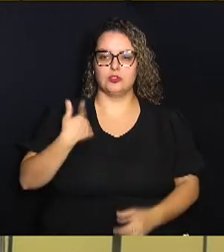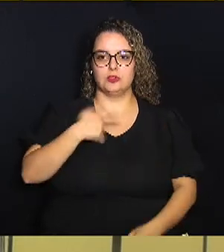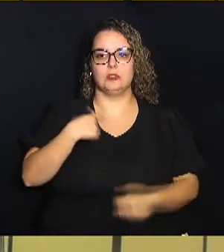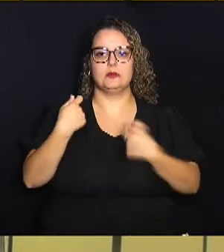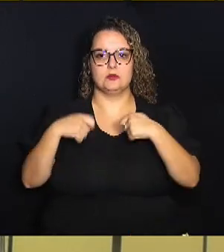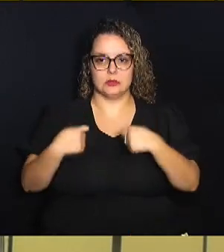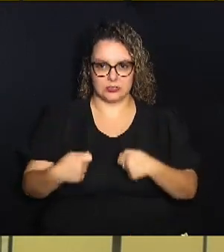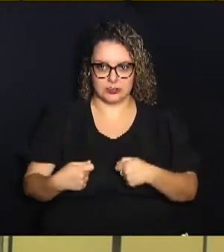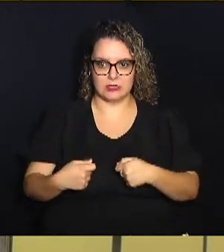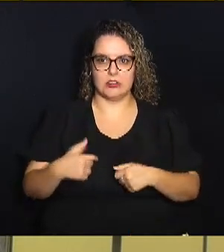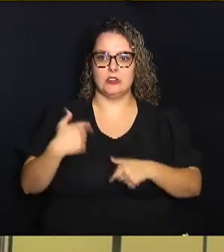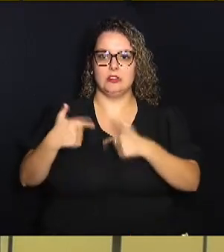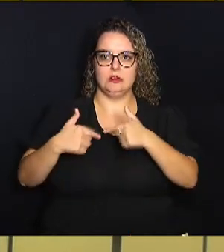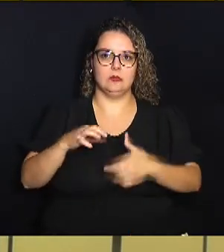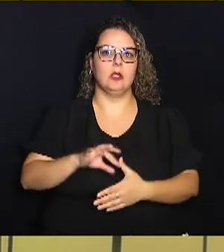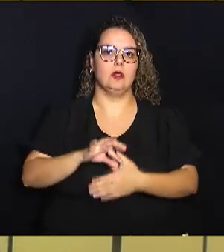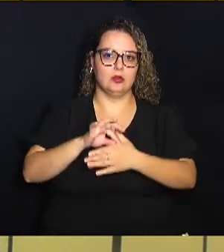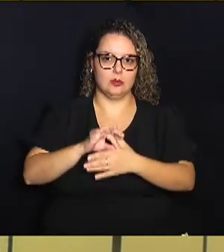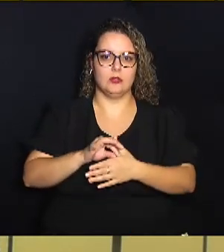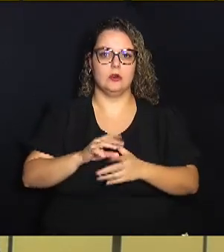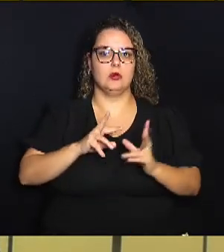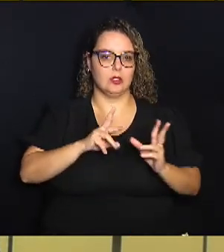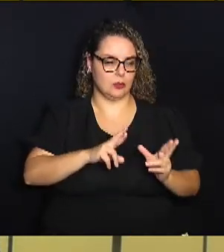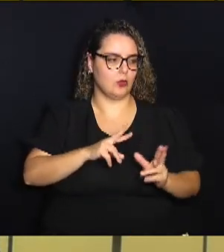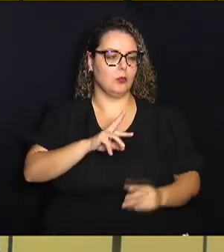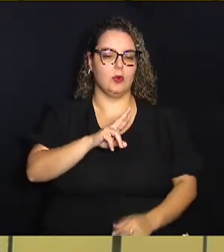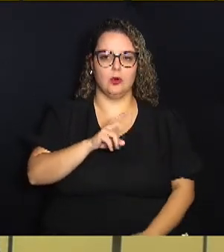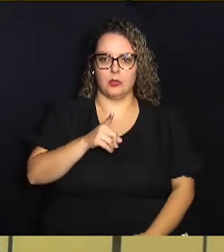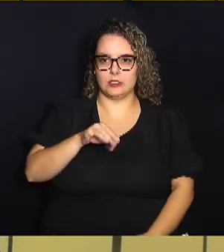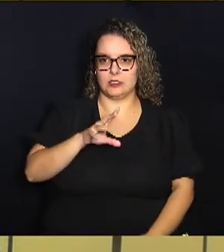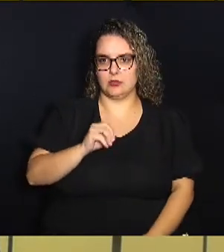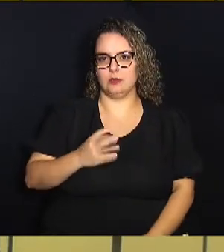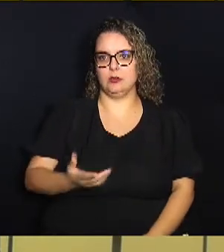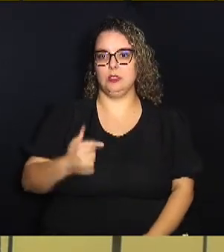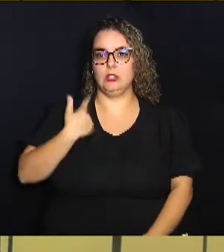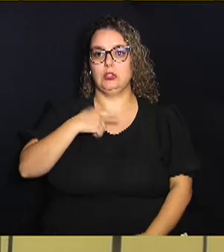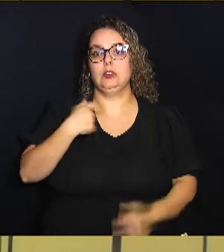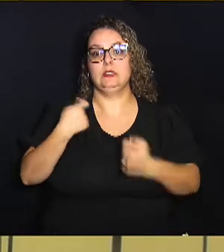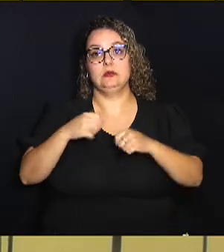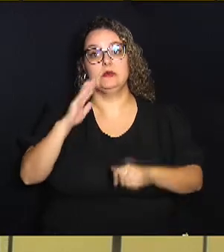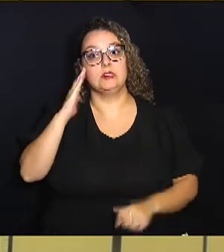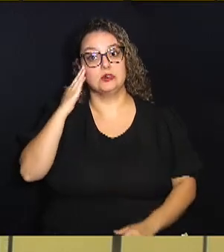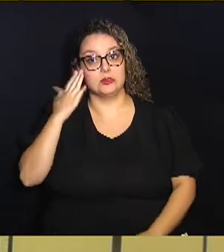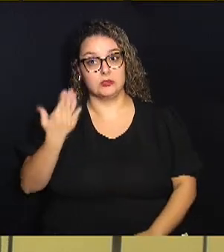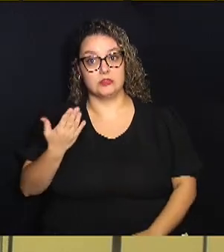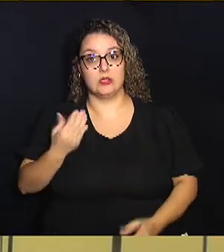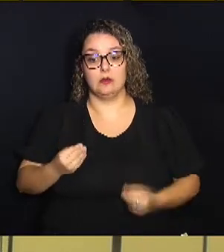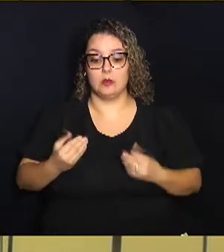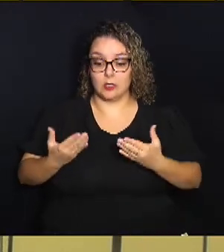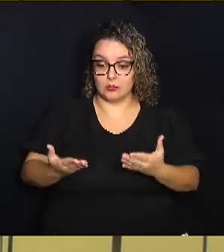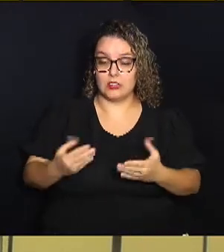eu também trabalho muito com liderança, assim como o Rodrigo, a gente precisa entender e colocar